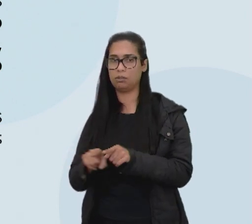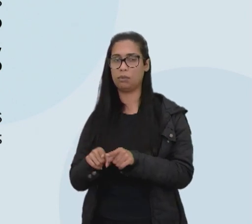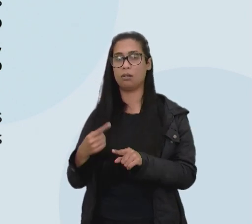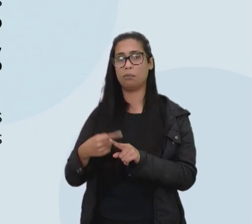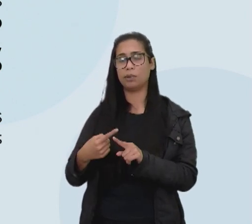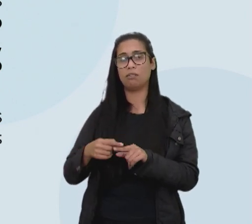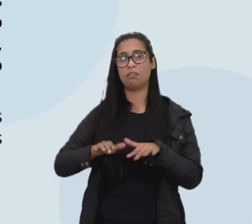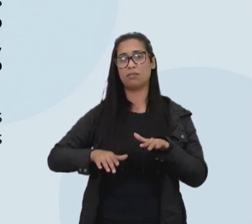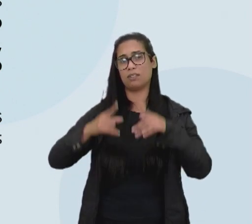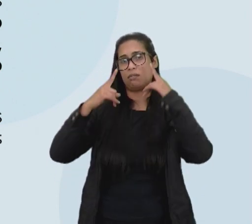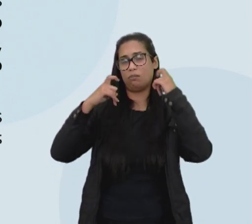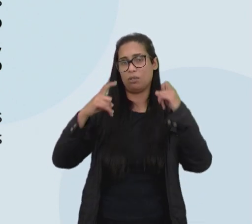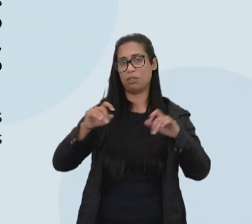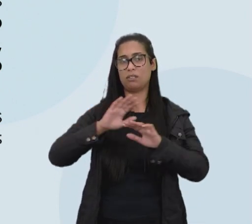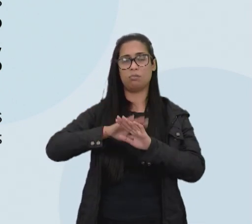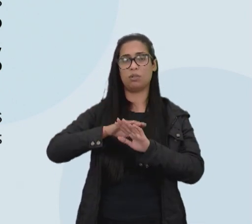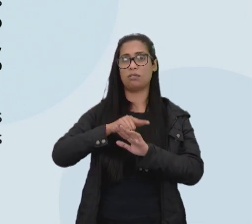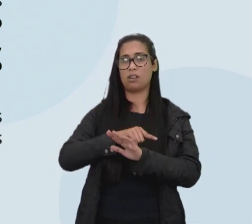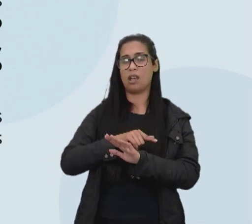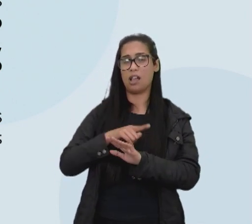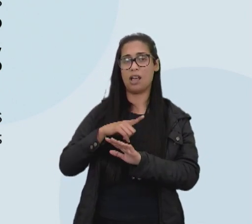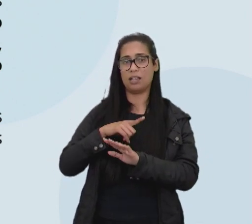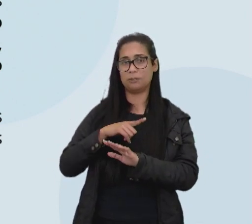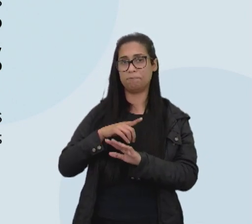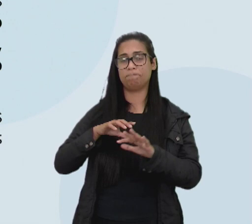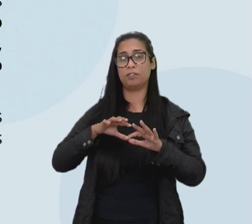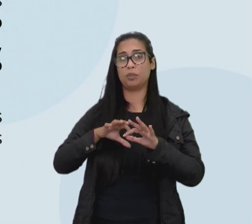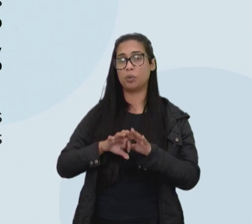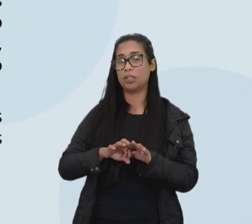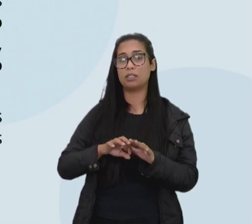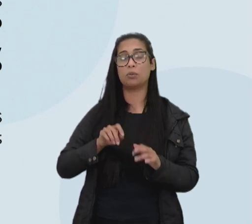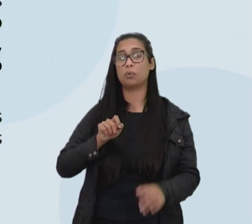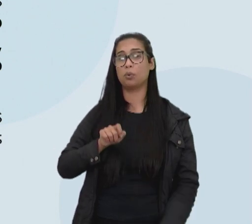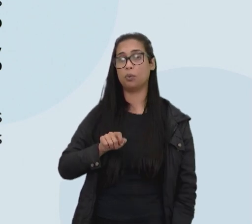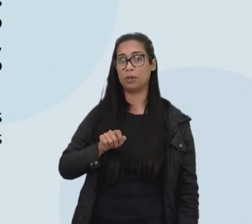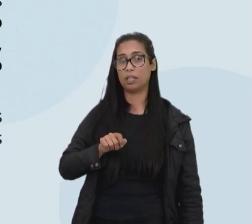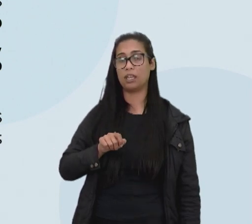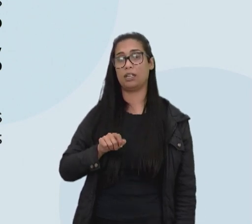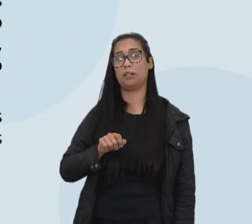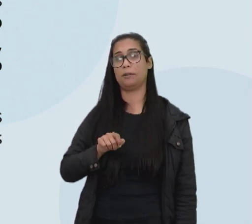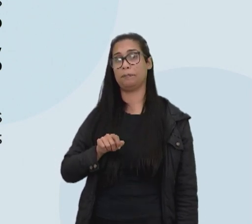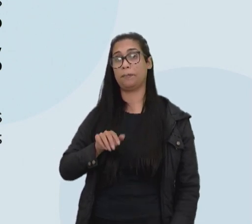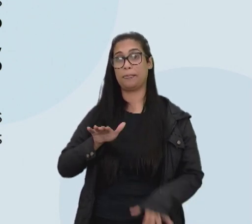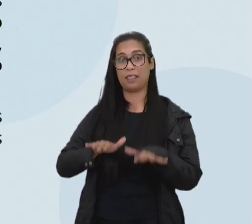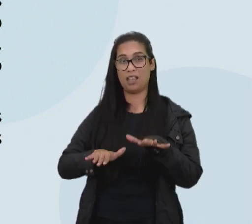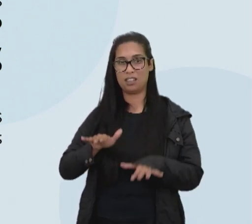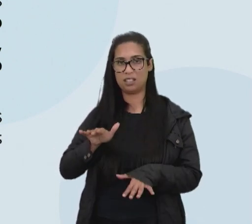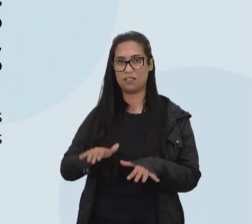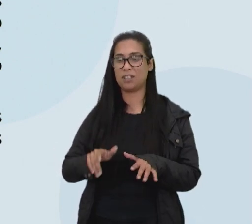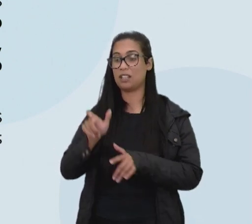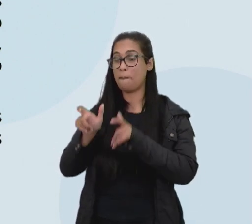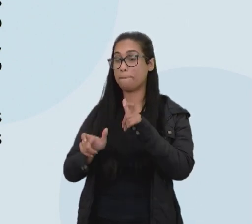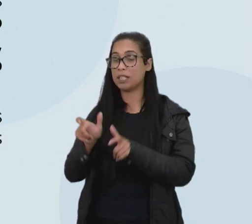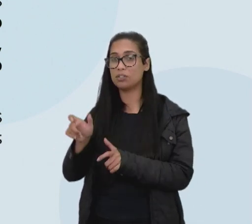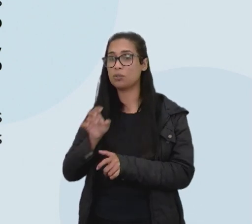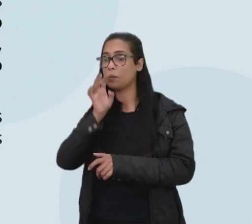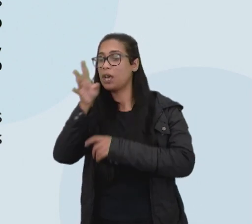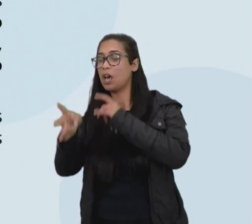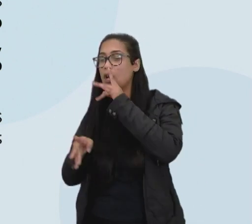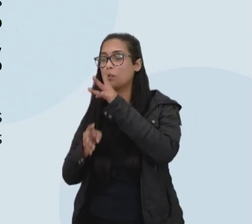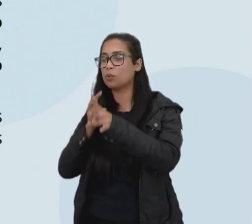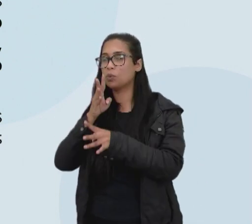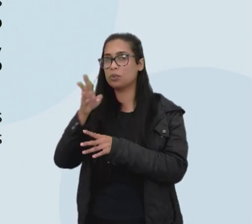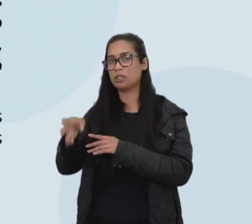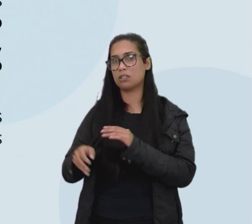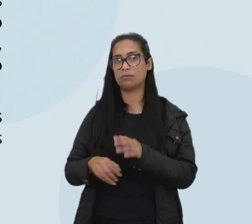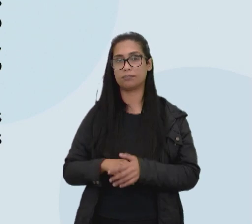algumas vezes, elas podem estar relacionadas com os problemas de estigma. Uma vez que a pessoa é estigmatizada, vacila entre o retraimento